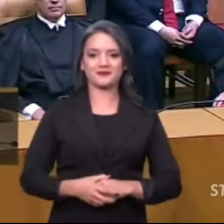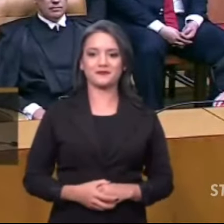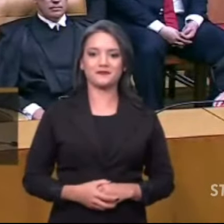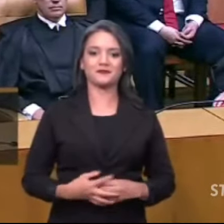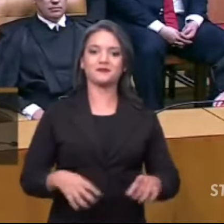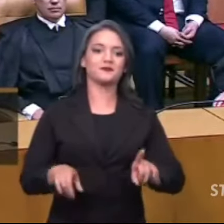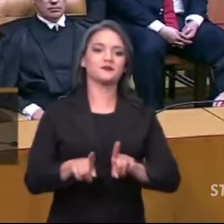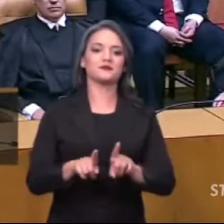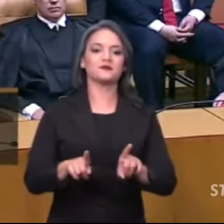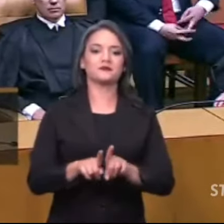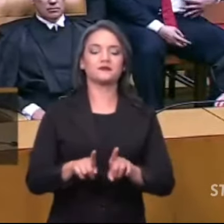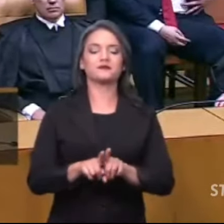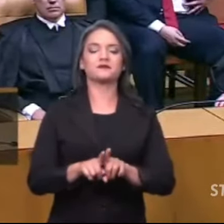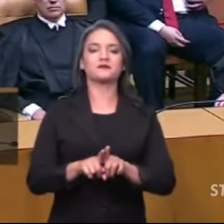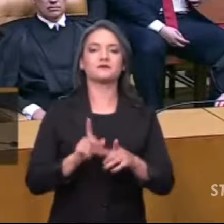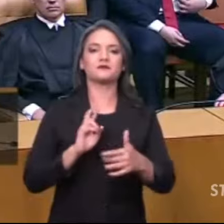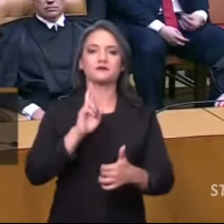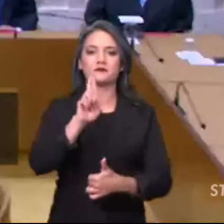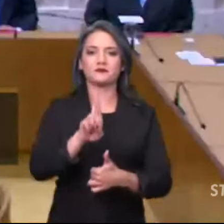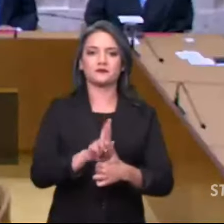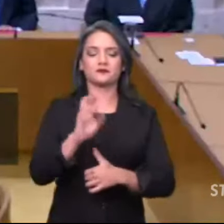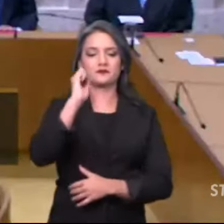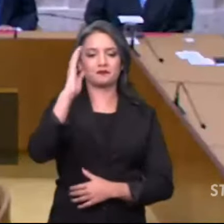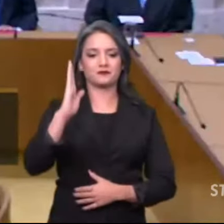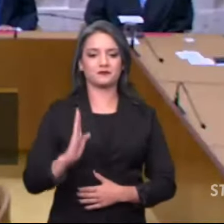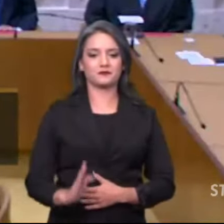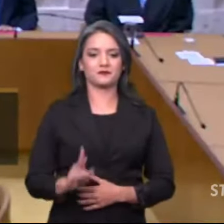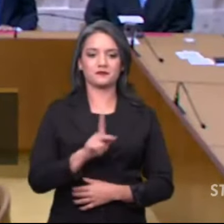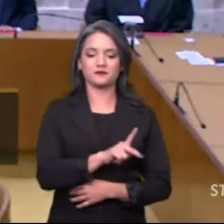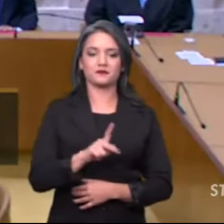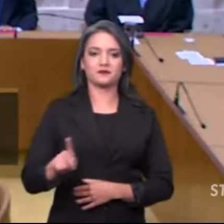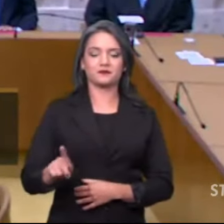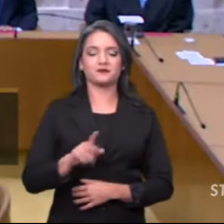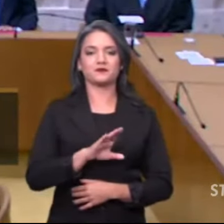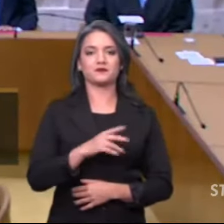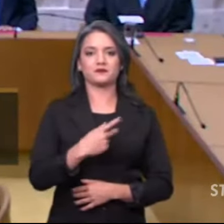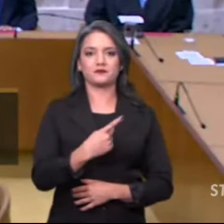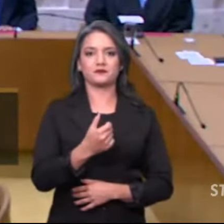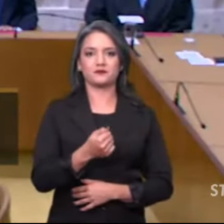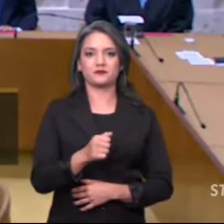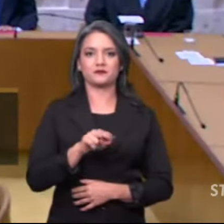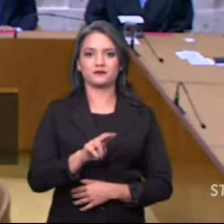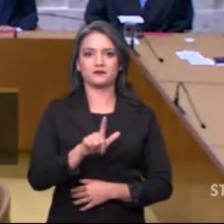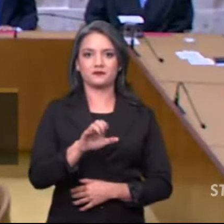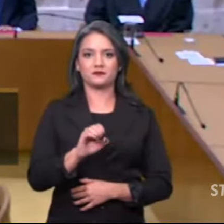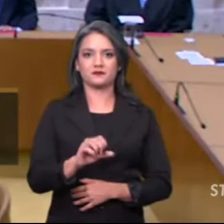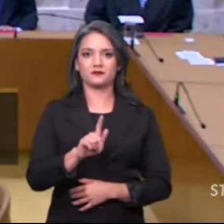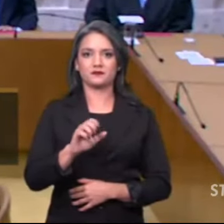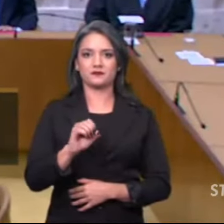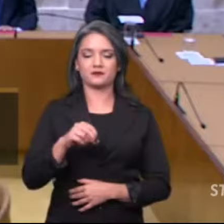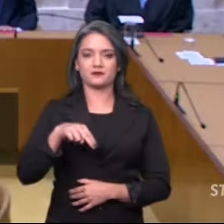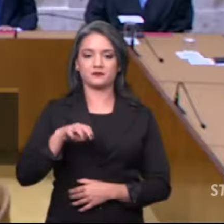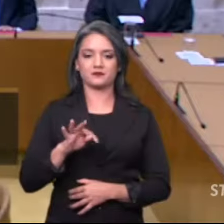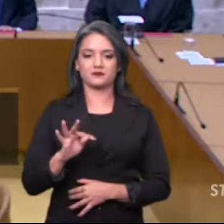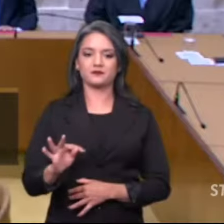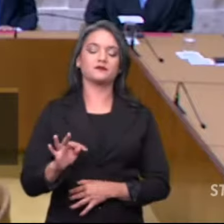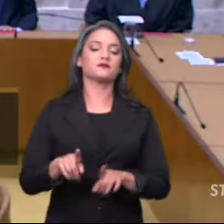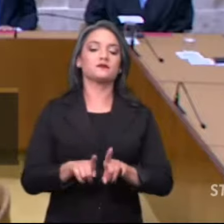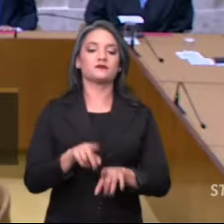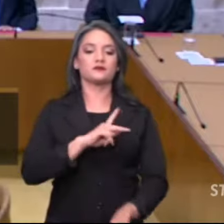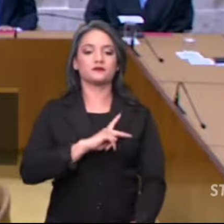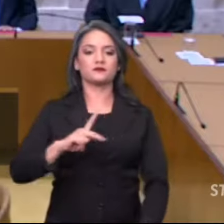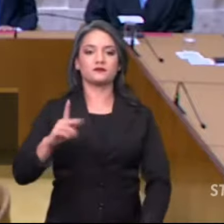o procurador-geral da República, doutor professor Paulo Gonet Branco, e o presidente do Conselho Federal da Ordem dos Advogados